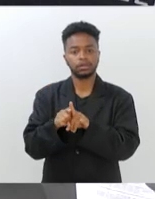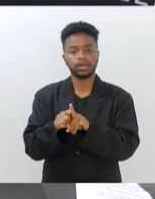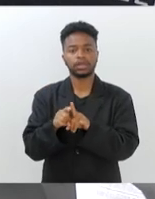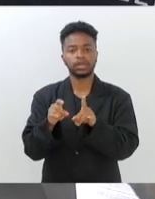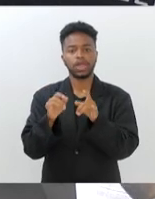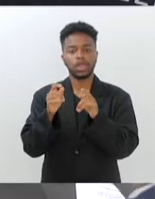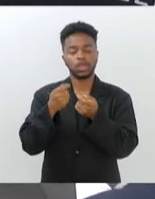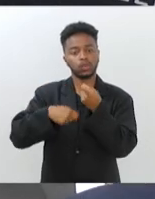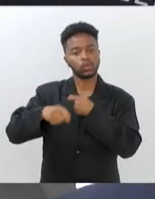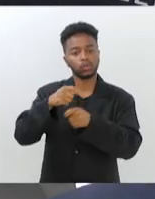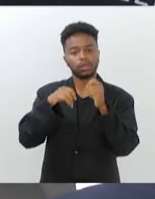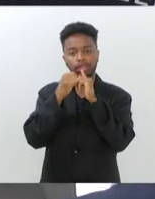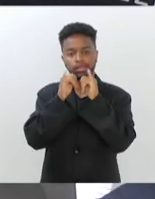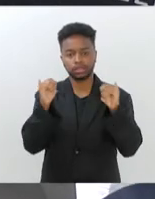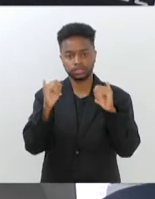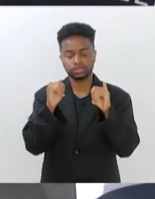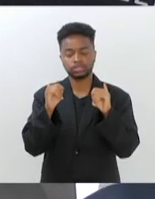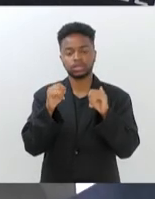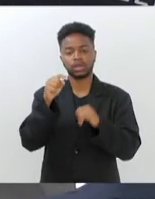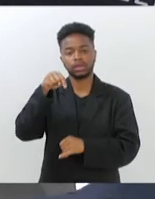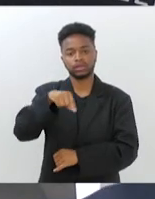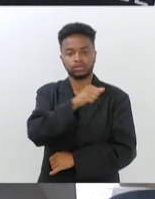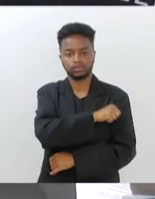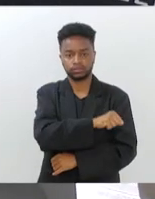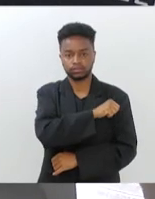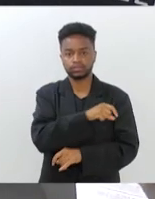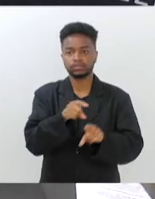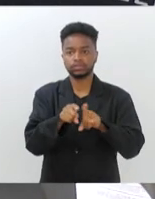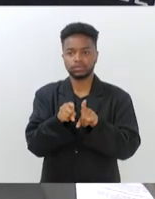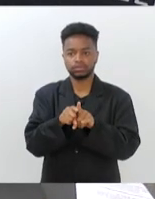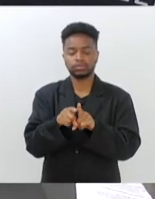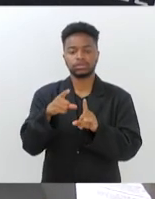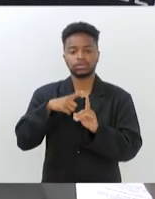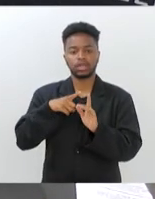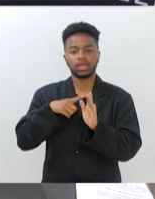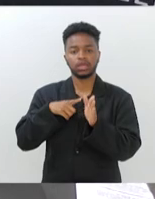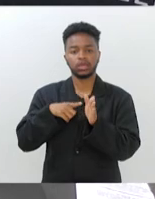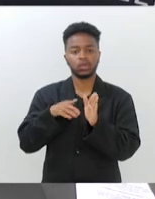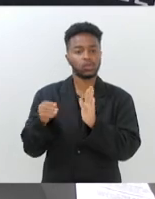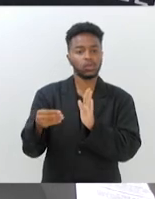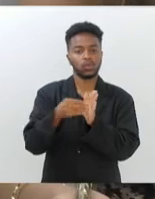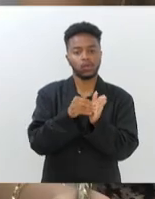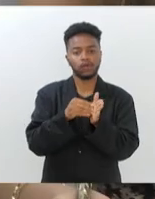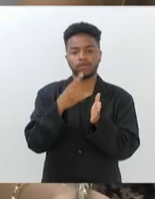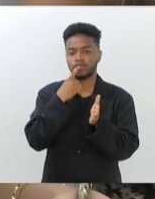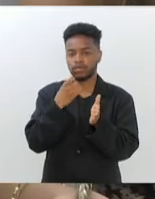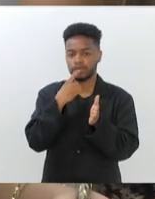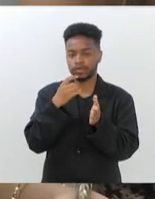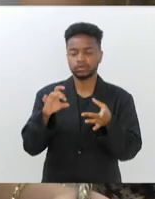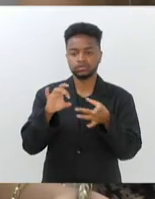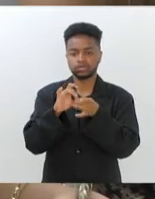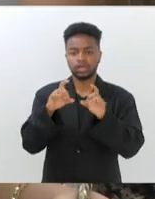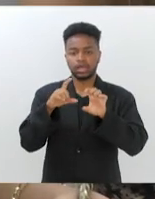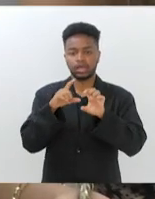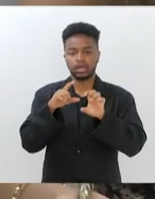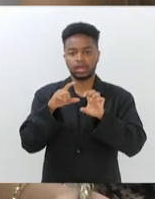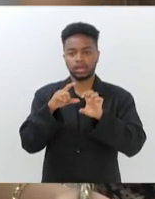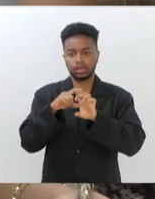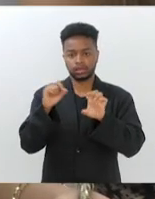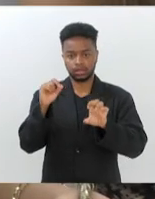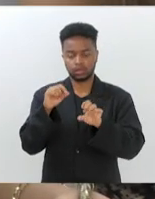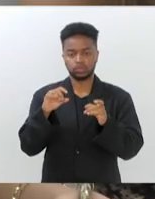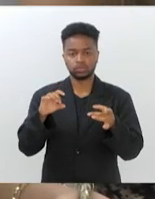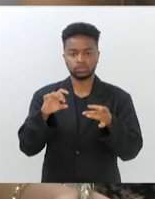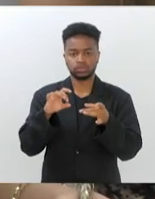elétrica no estado do Rio de Janeiro por força de acionamento de bandeira tarifária vermelha pela neel na forma que menciona